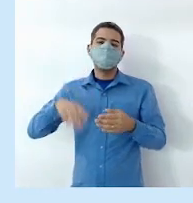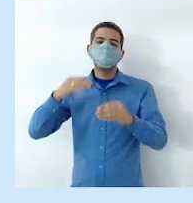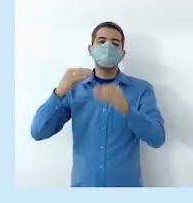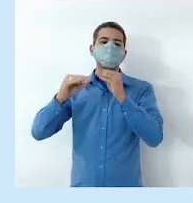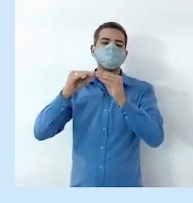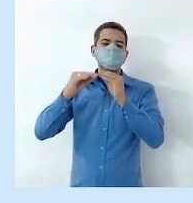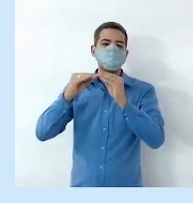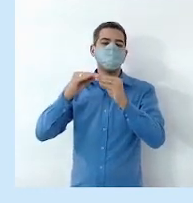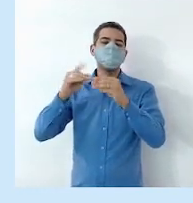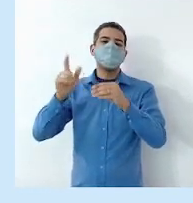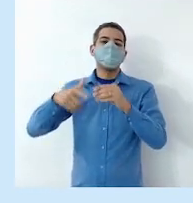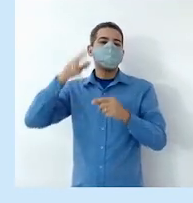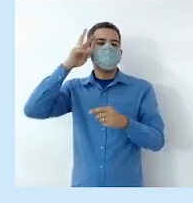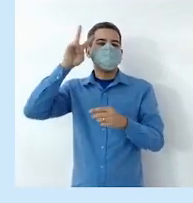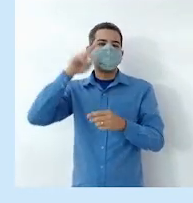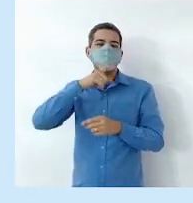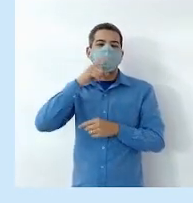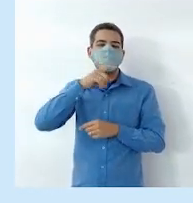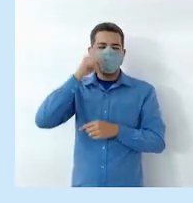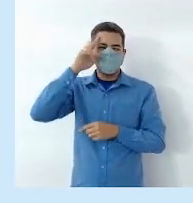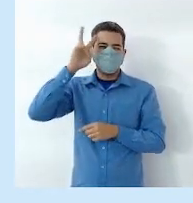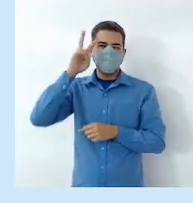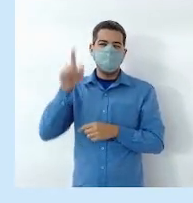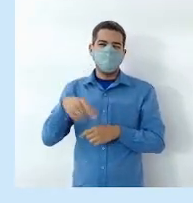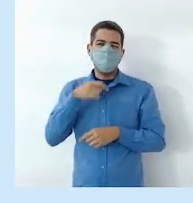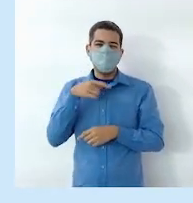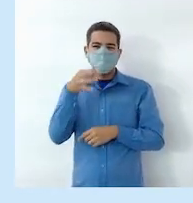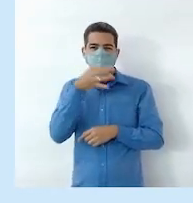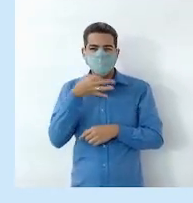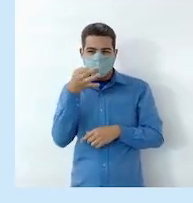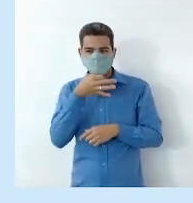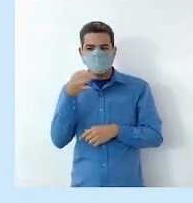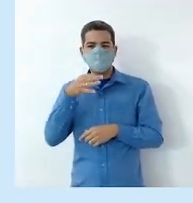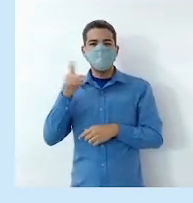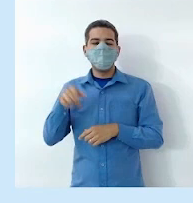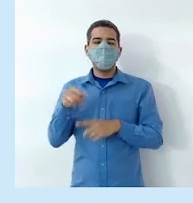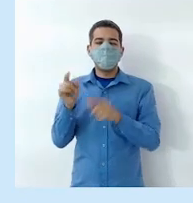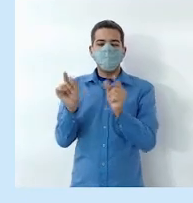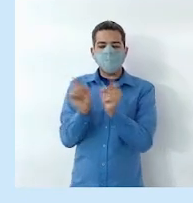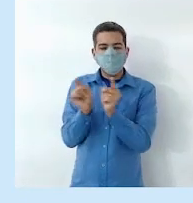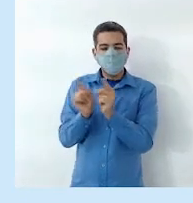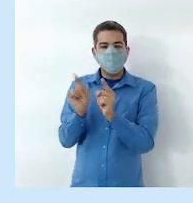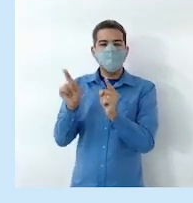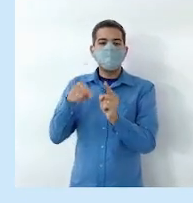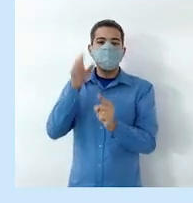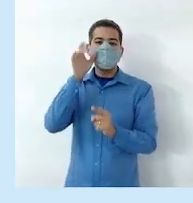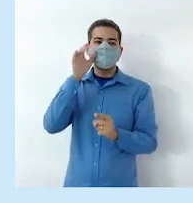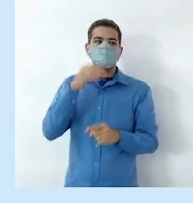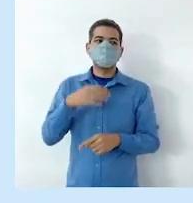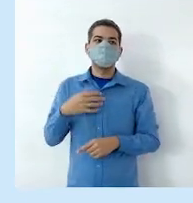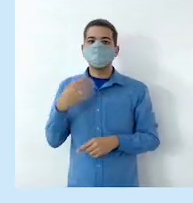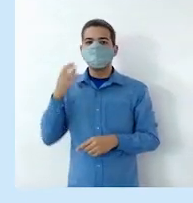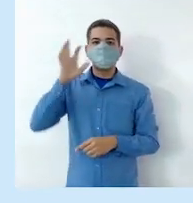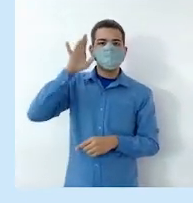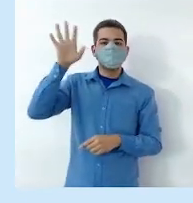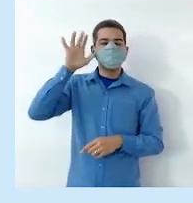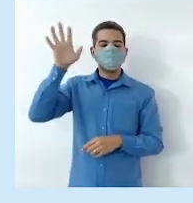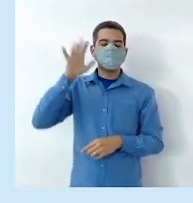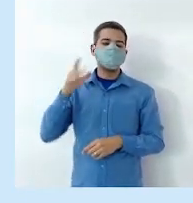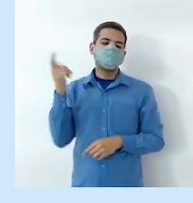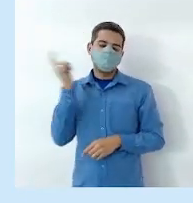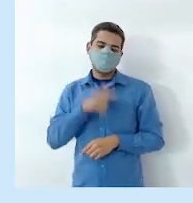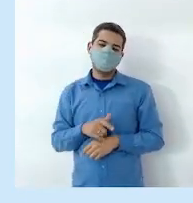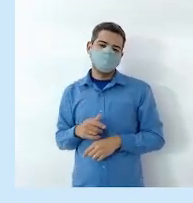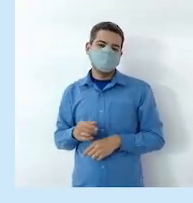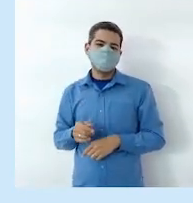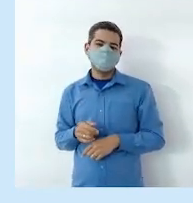os contos. Quem não gosta dessa narrativa curta, mas tão interessante que estimula a nossa imaginação?